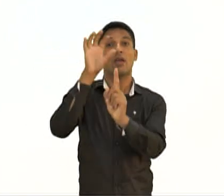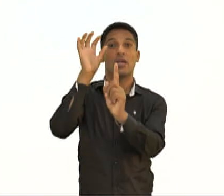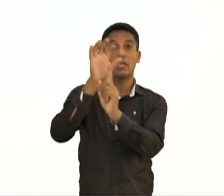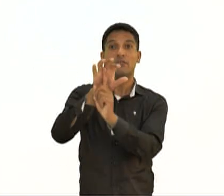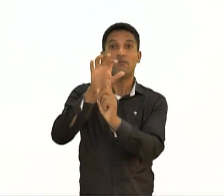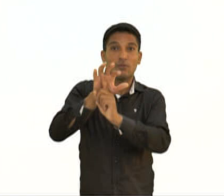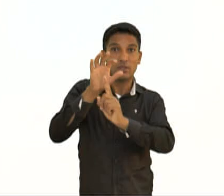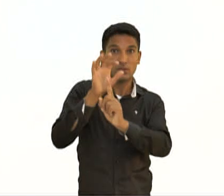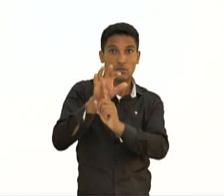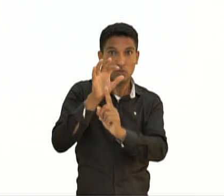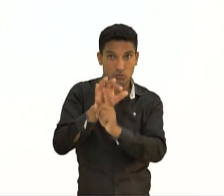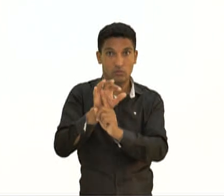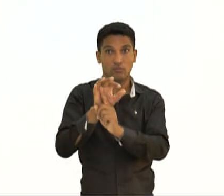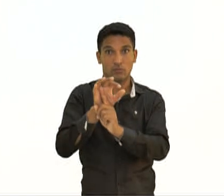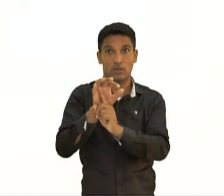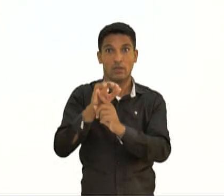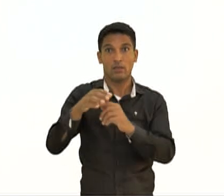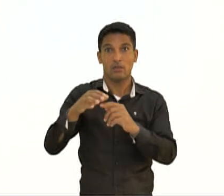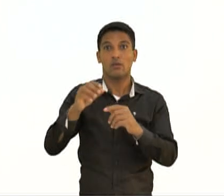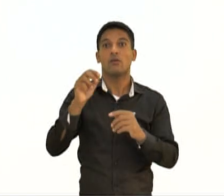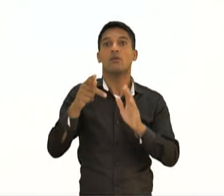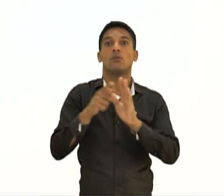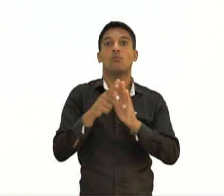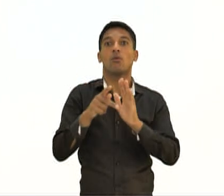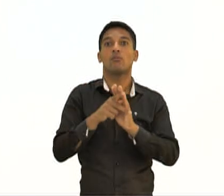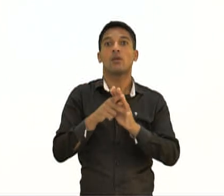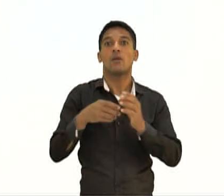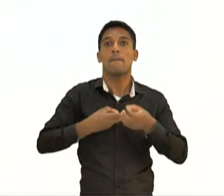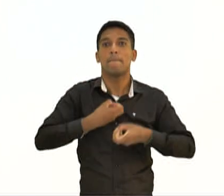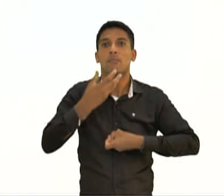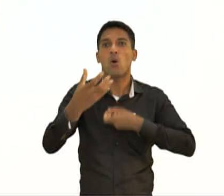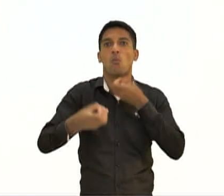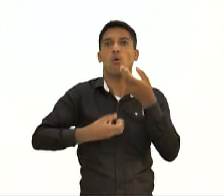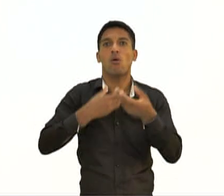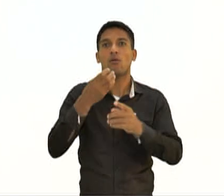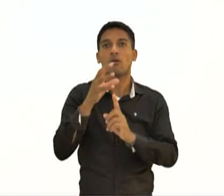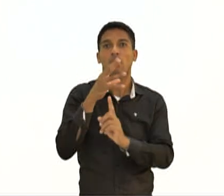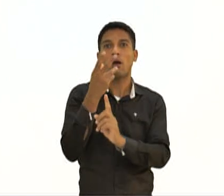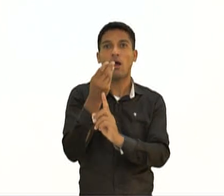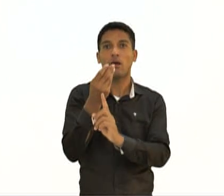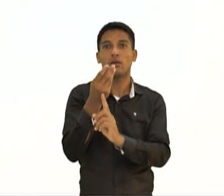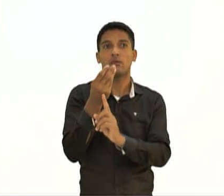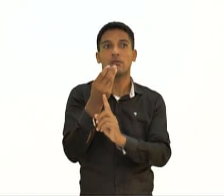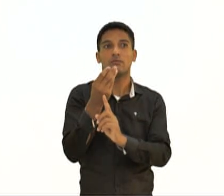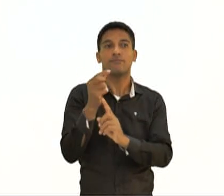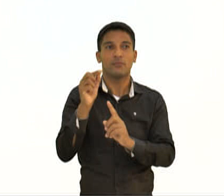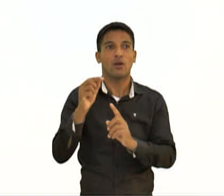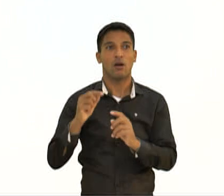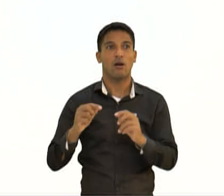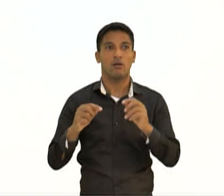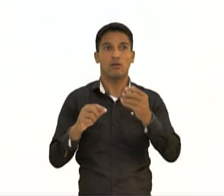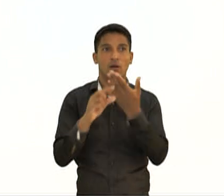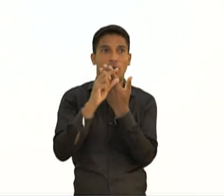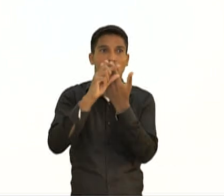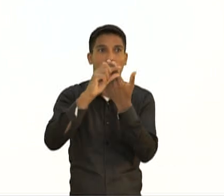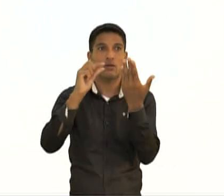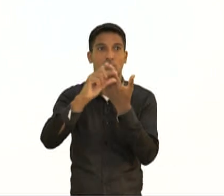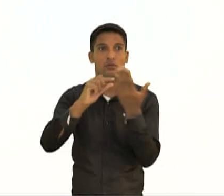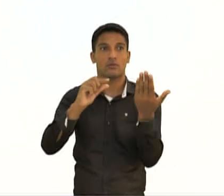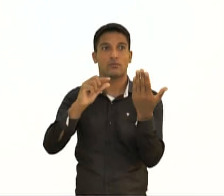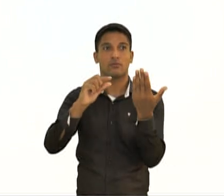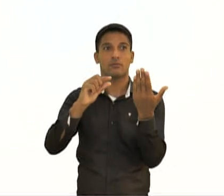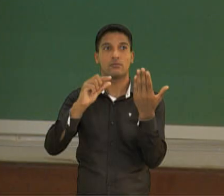do expressionismo alemão, né? Essa pintura é de Ernst Ludwig Kirchner. Olha que nome diferente,